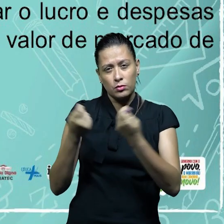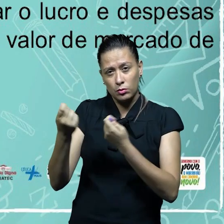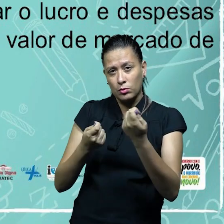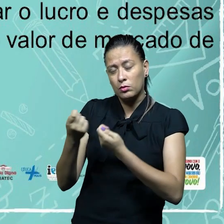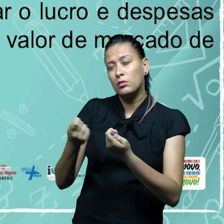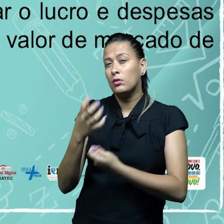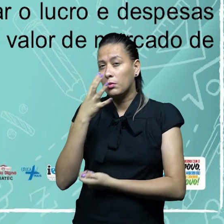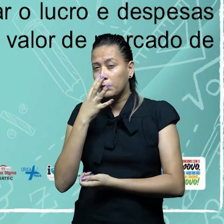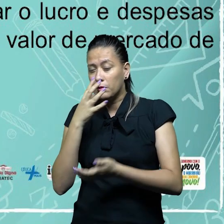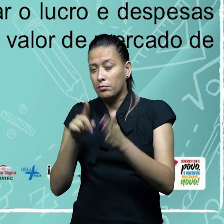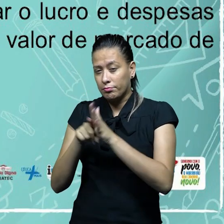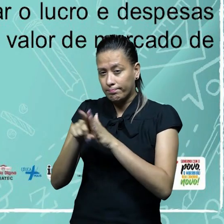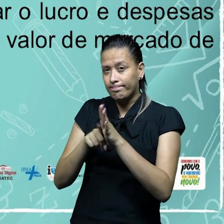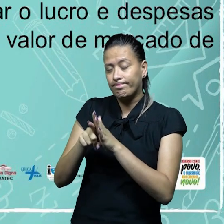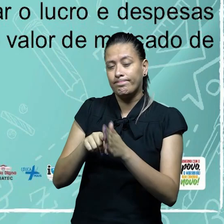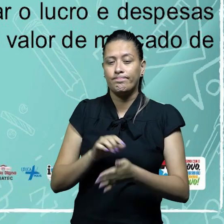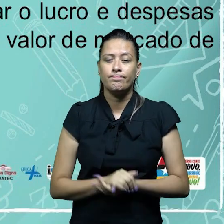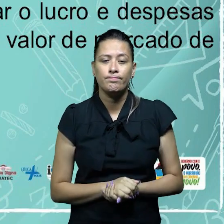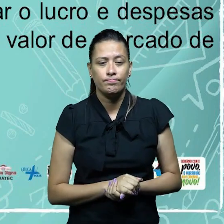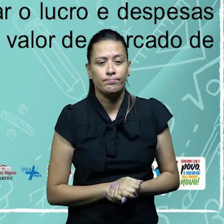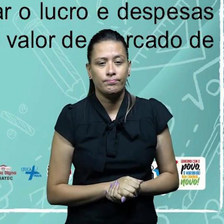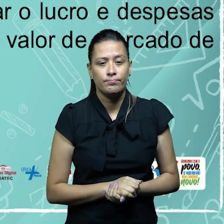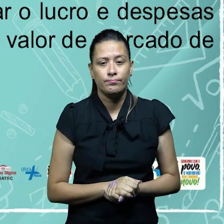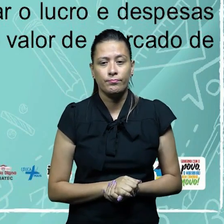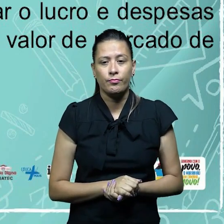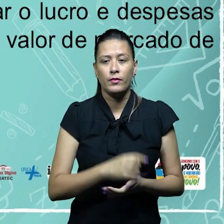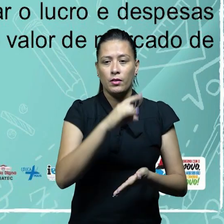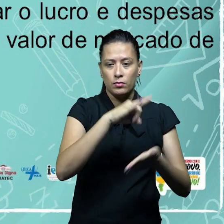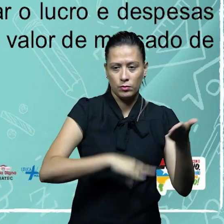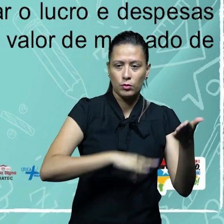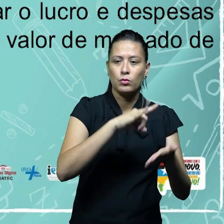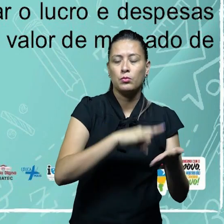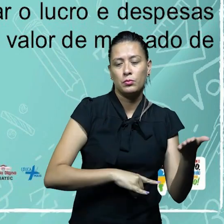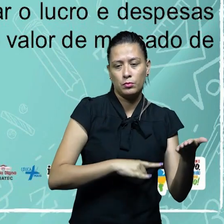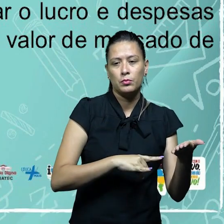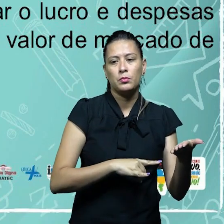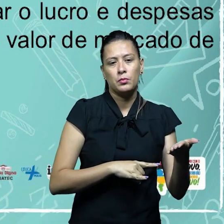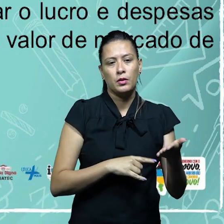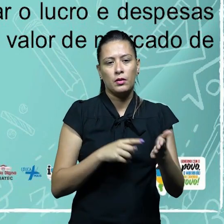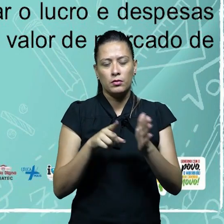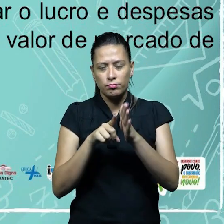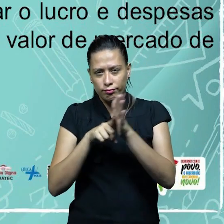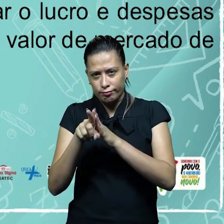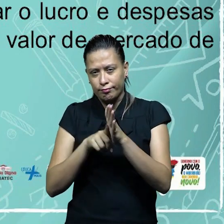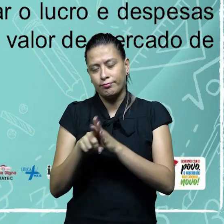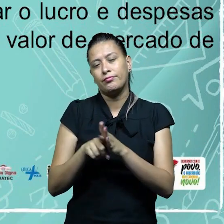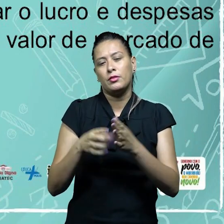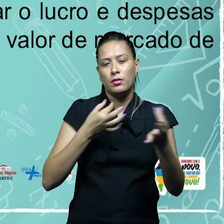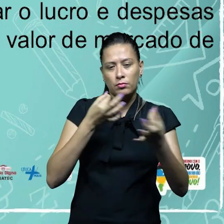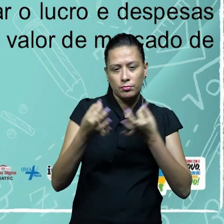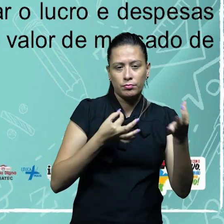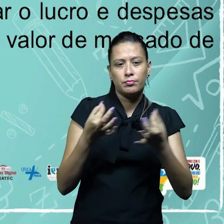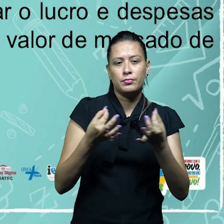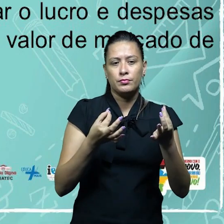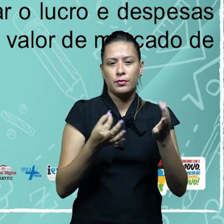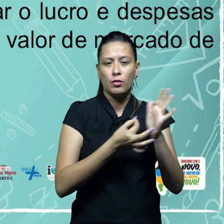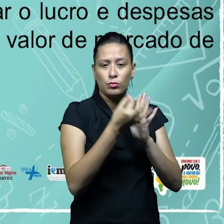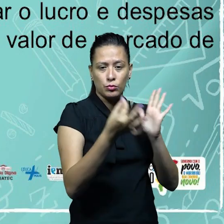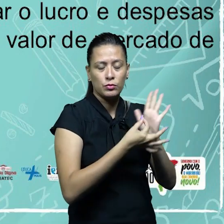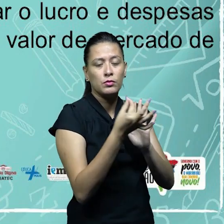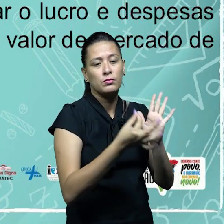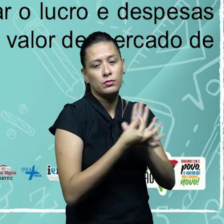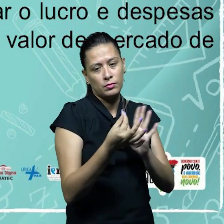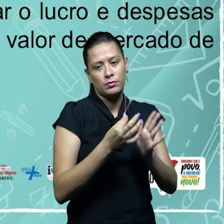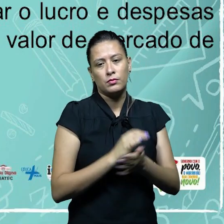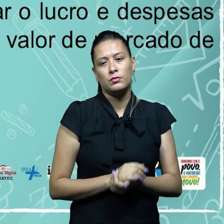essa documentação e análise de dados é que a contabilidade consegue calcular o lucro e as despesas da empresa, assim podendo avaliar